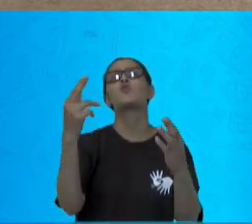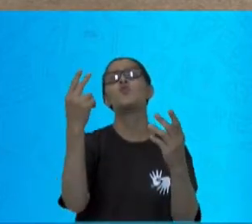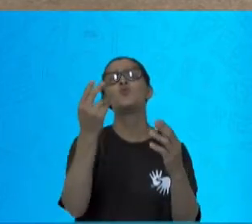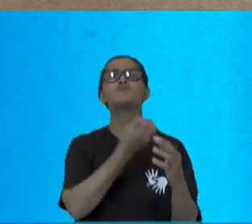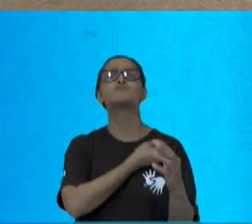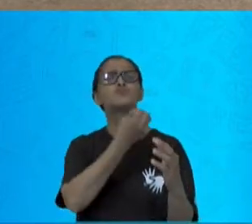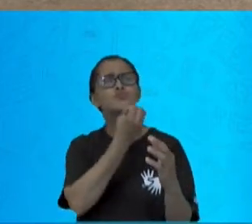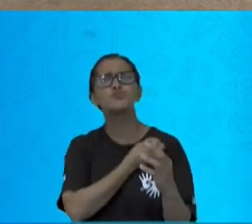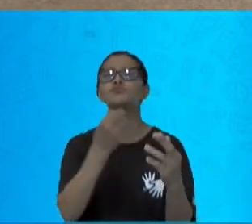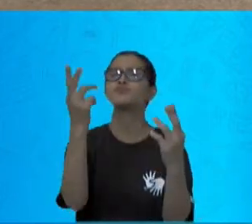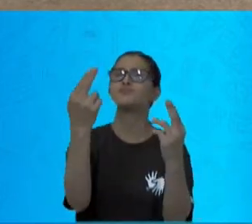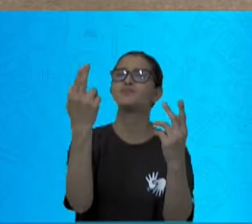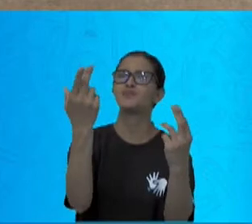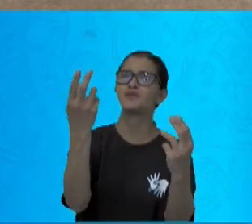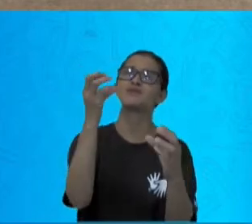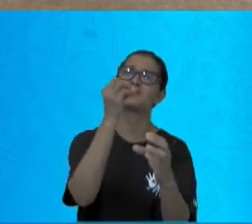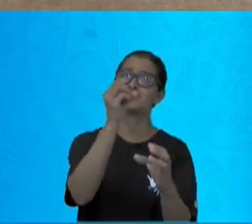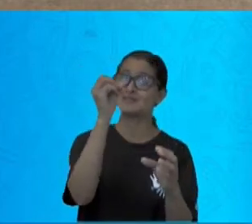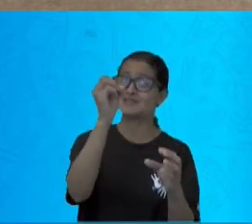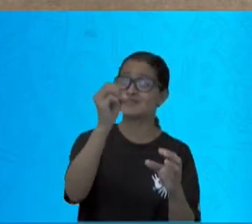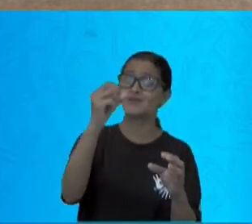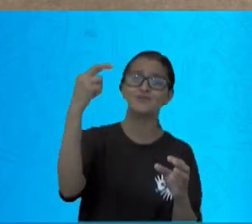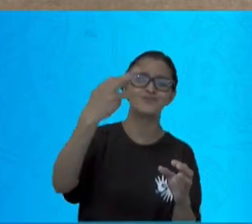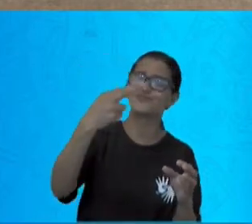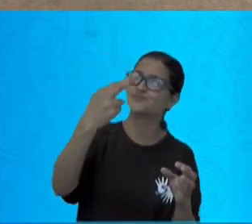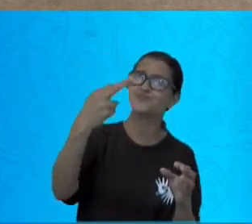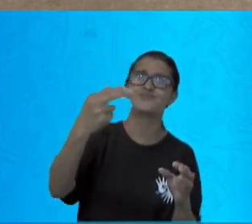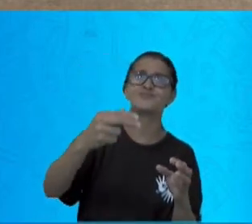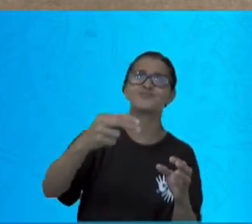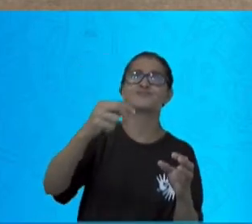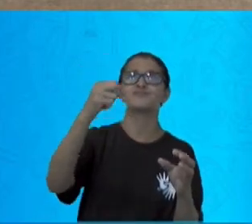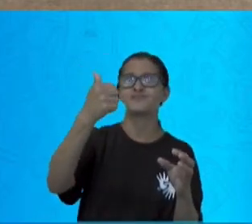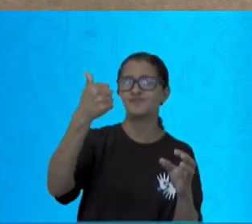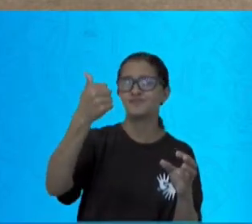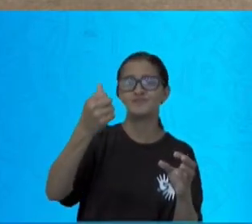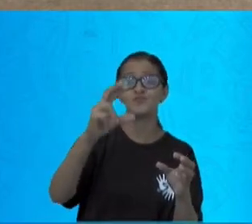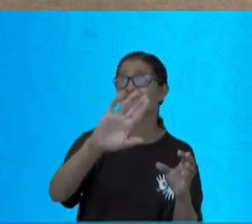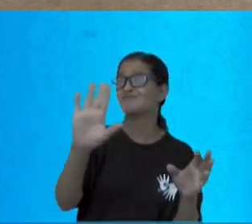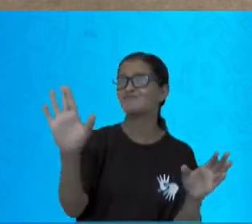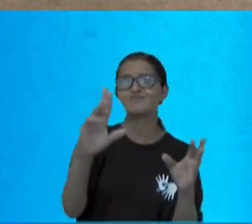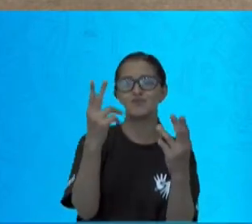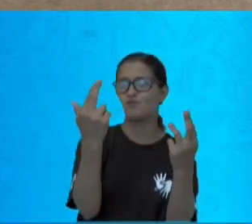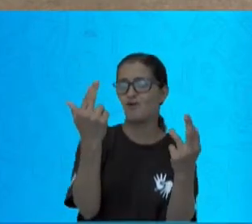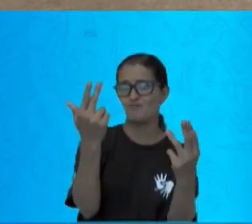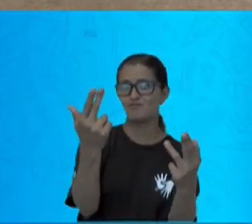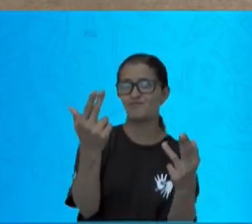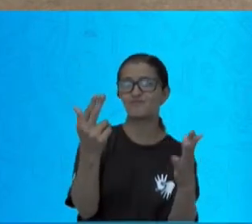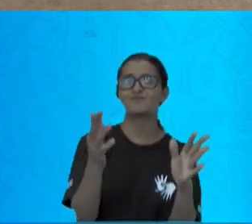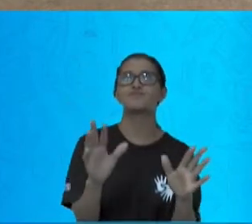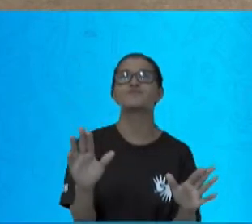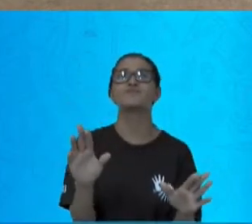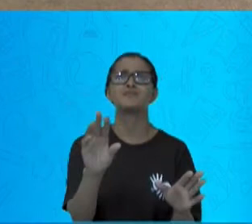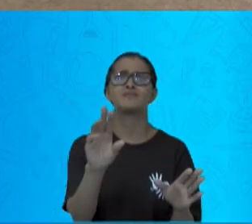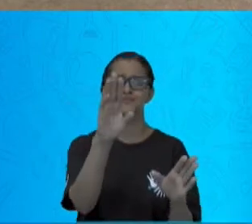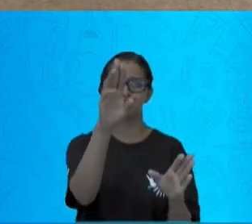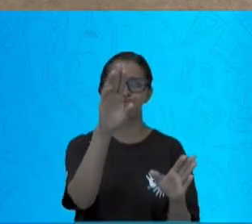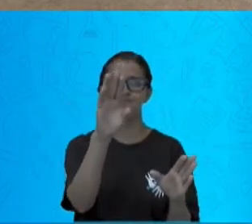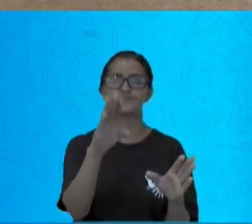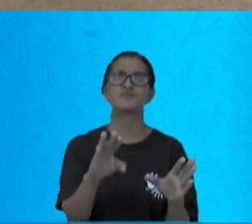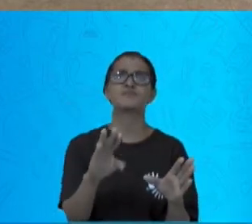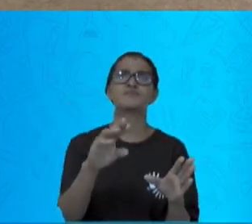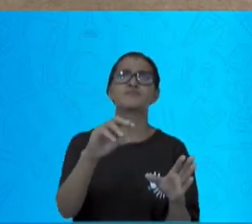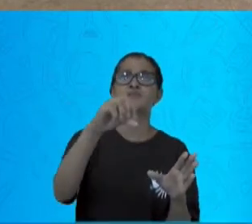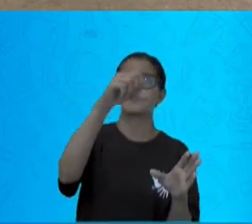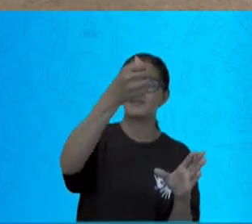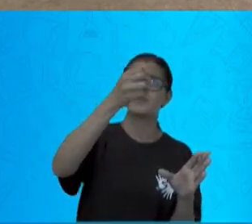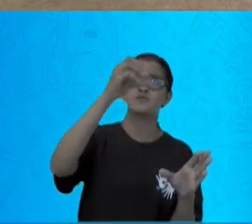igual a 1. E agora eu tenho 7 sobre 9 elevado a menos 2.